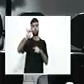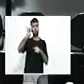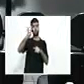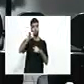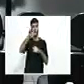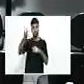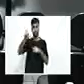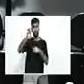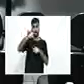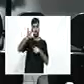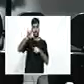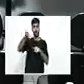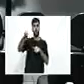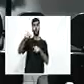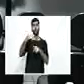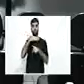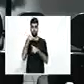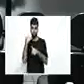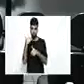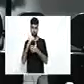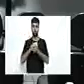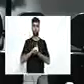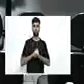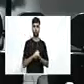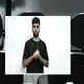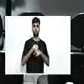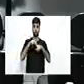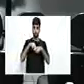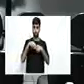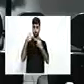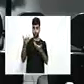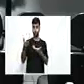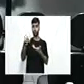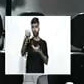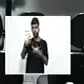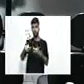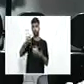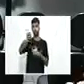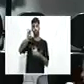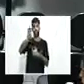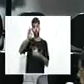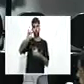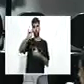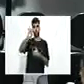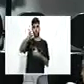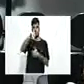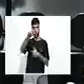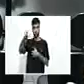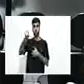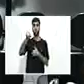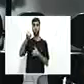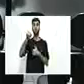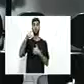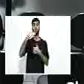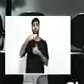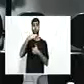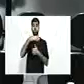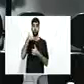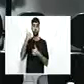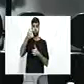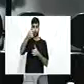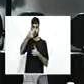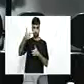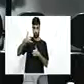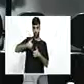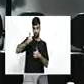Cardoso pelo seu falecimento o Senor Sebastião Elias Cardoso faleceu 72 anos de